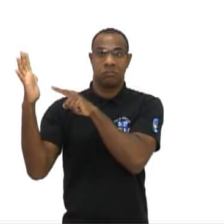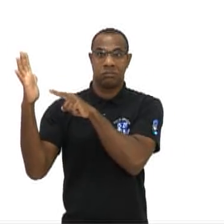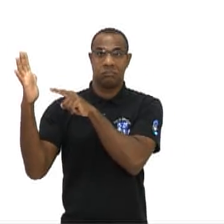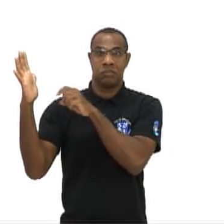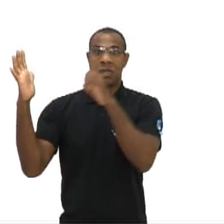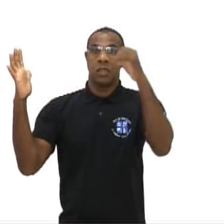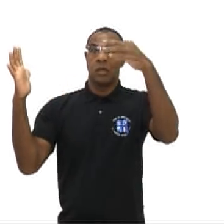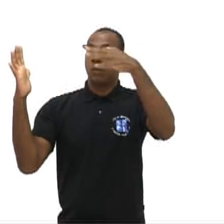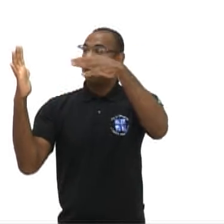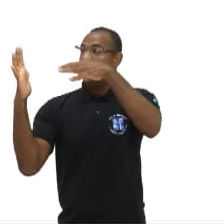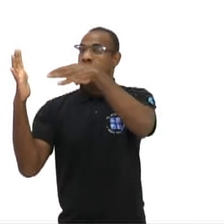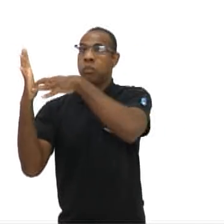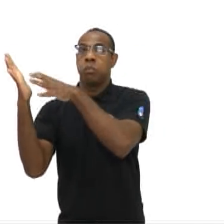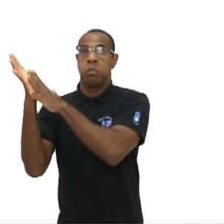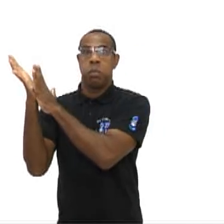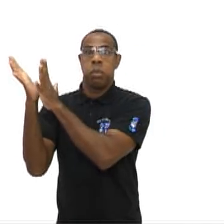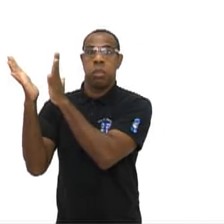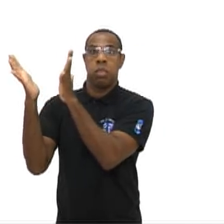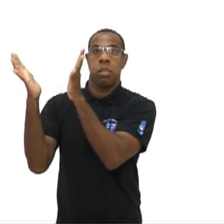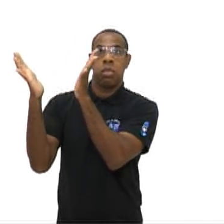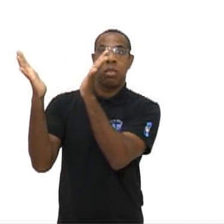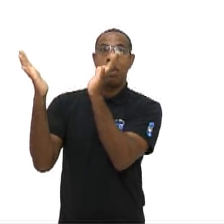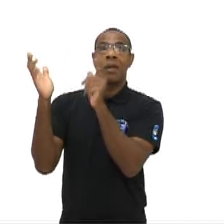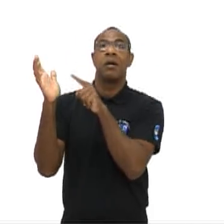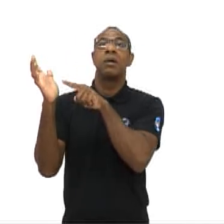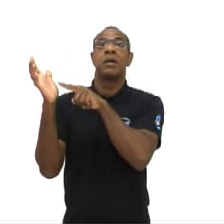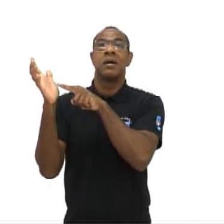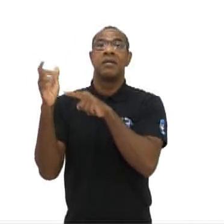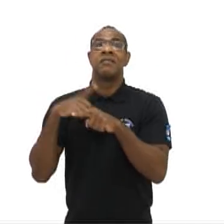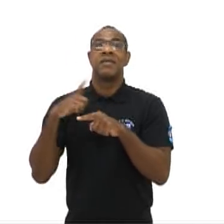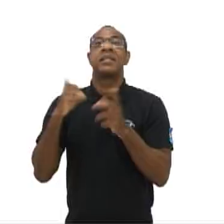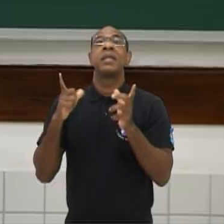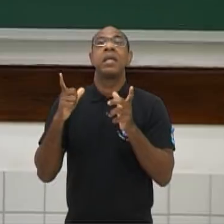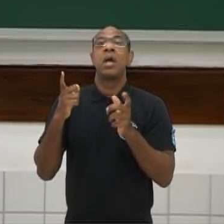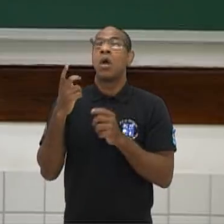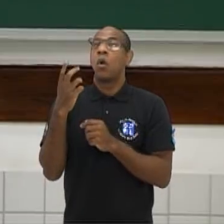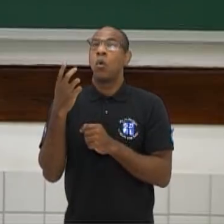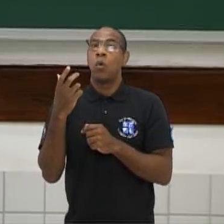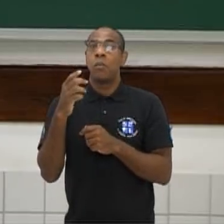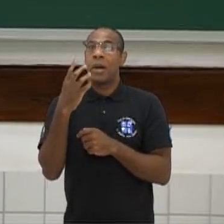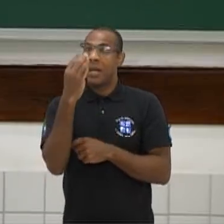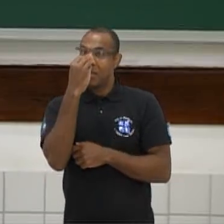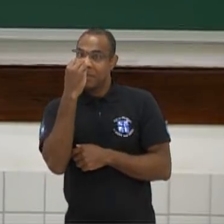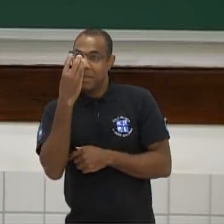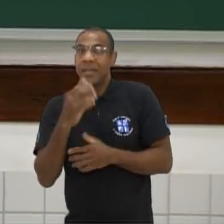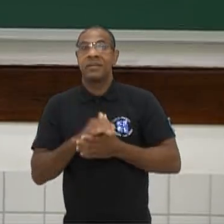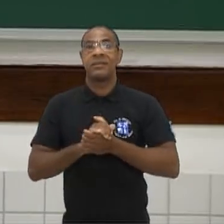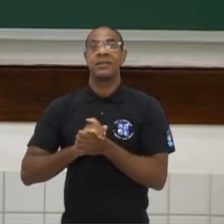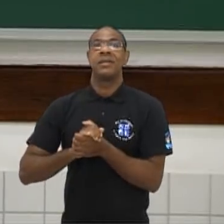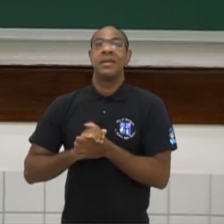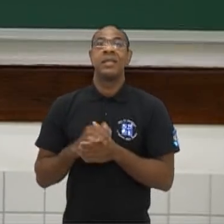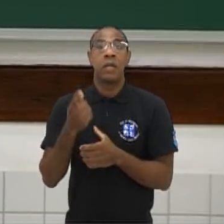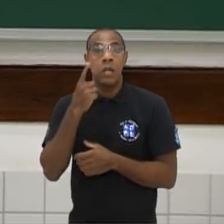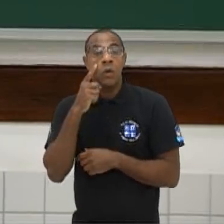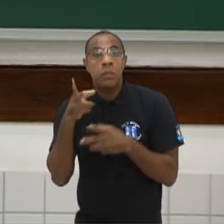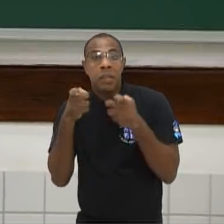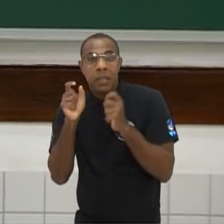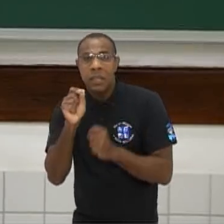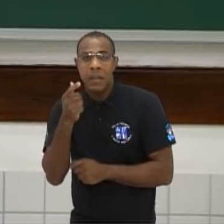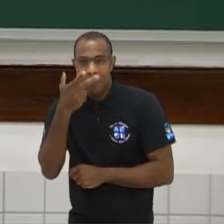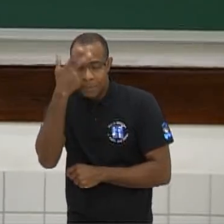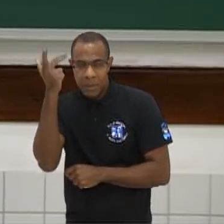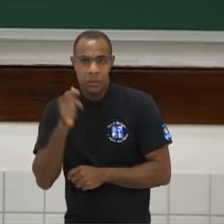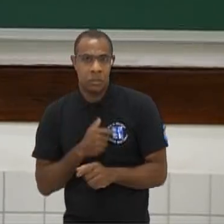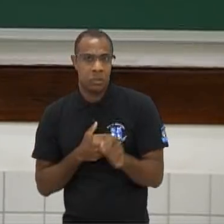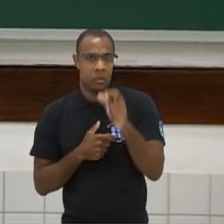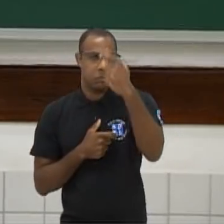e a quinta você vai ter uma ideia de uma imagem tridimensional que acaba sendo formada. Só que o que acontece? Se você vê uma pessoa, por